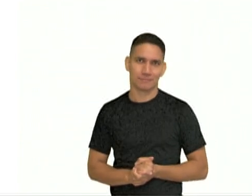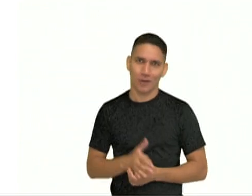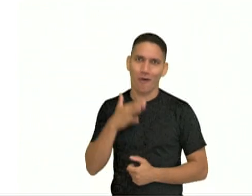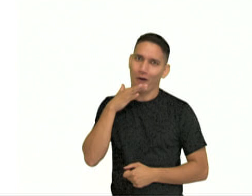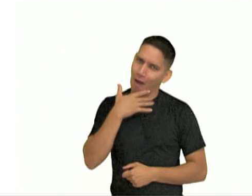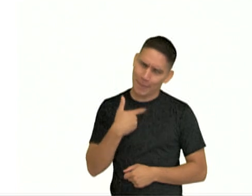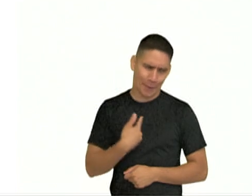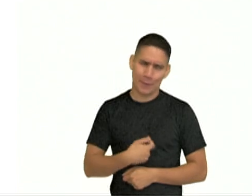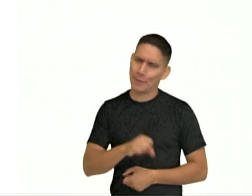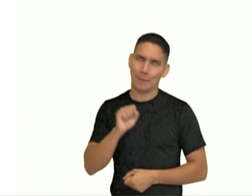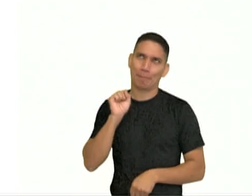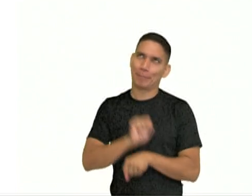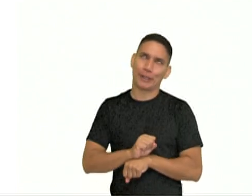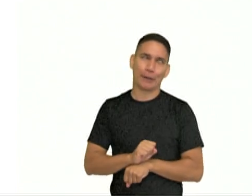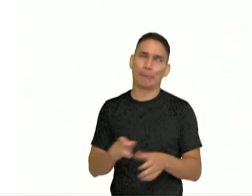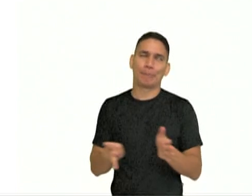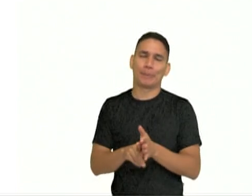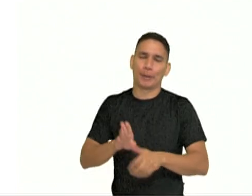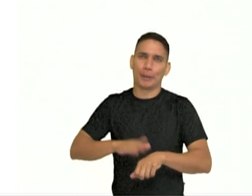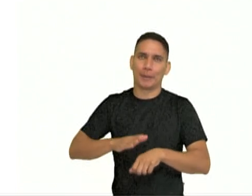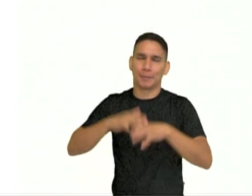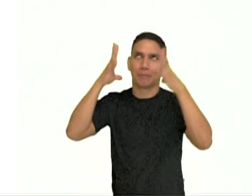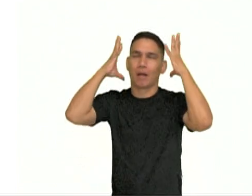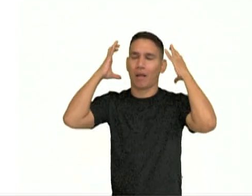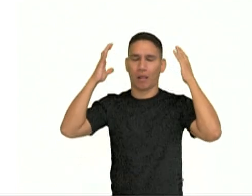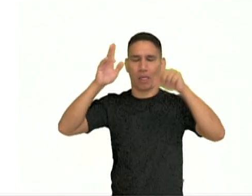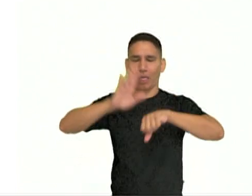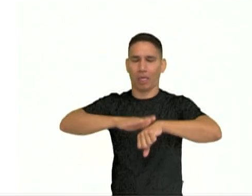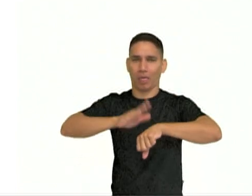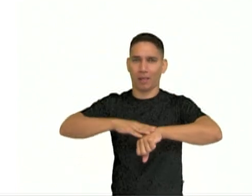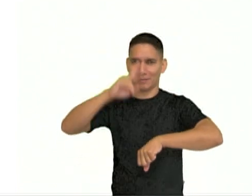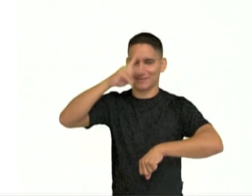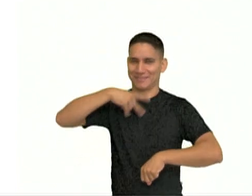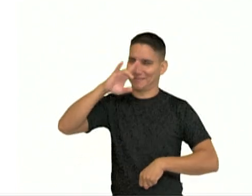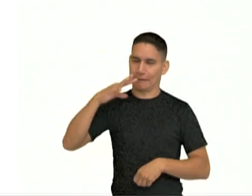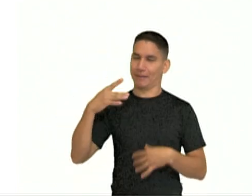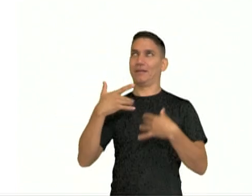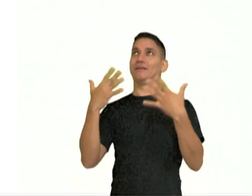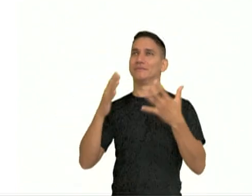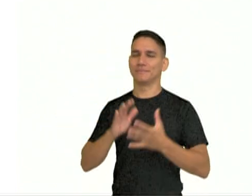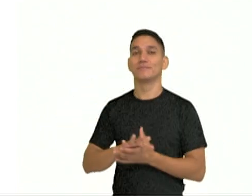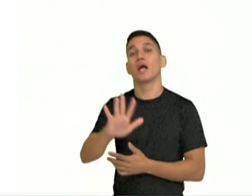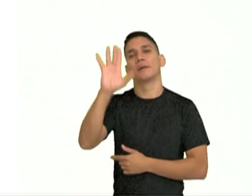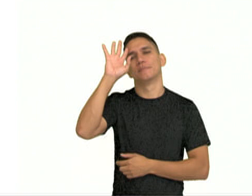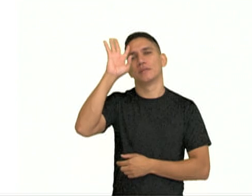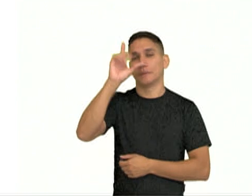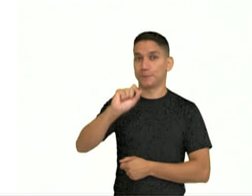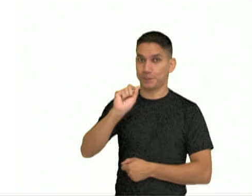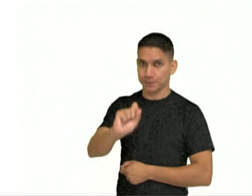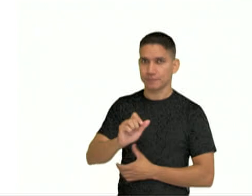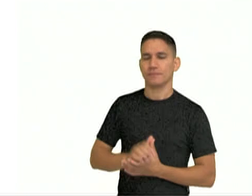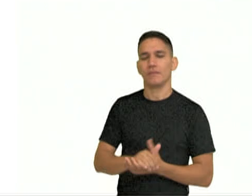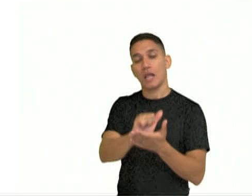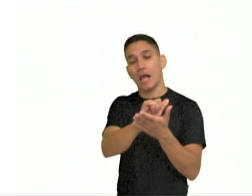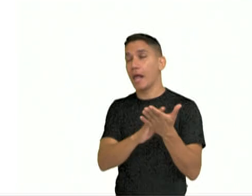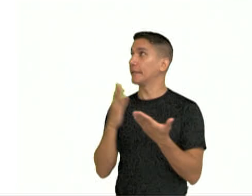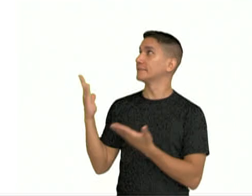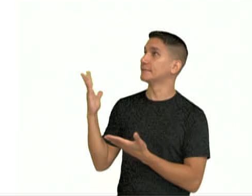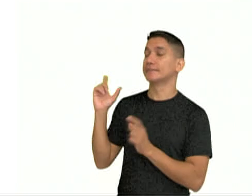deixar de fazer essa brincadeira com o meu próprio cabelo, né? Olha, é muita coisa. Então, vamos pensar assim. Nessa atividade aqui,